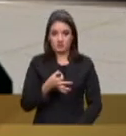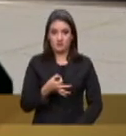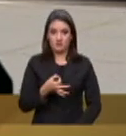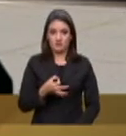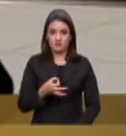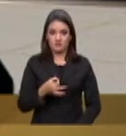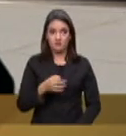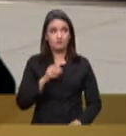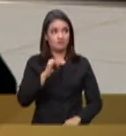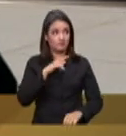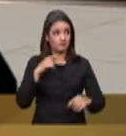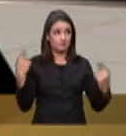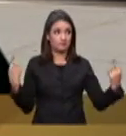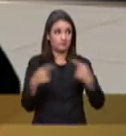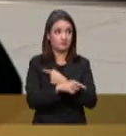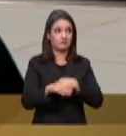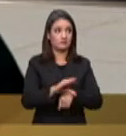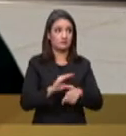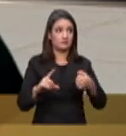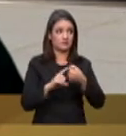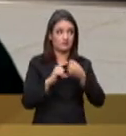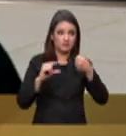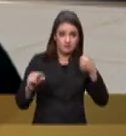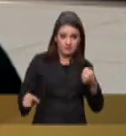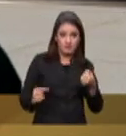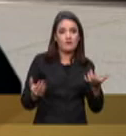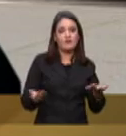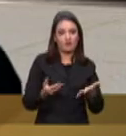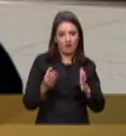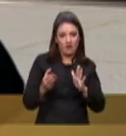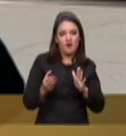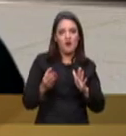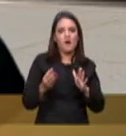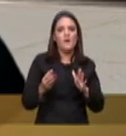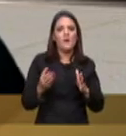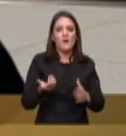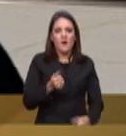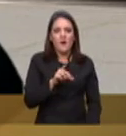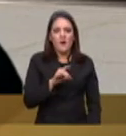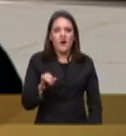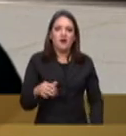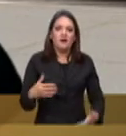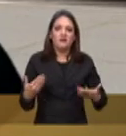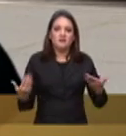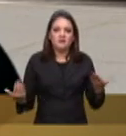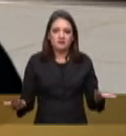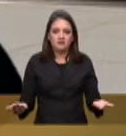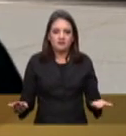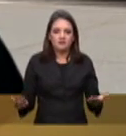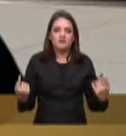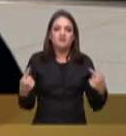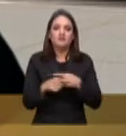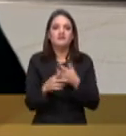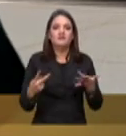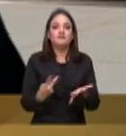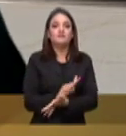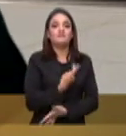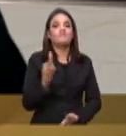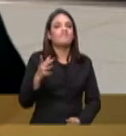há inconstitucionalidade nos artigos questionados nesta ação, essa inconstitucionalidade decorre